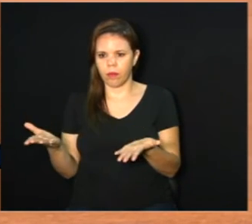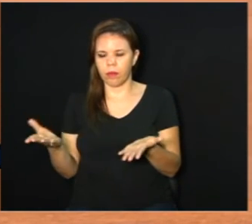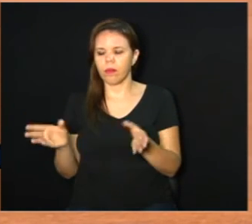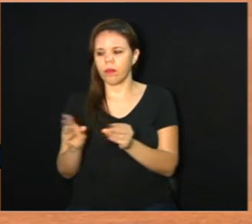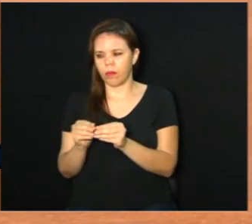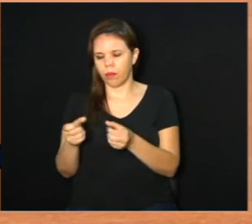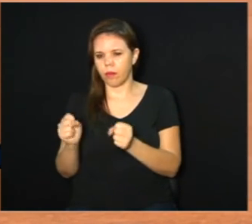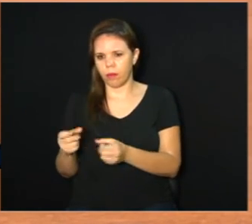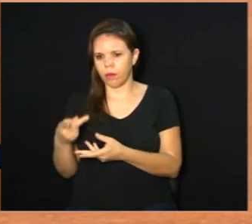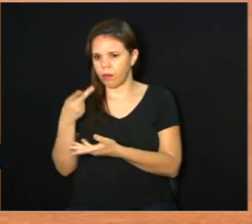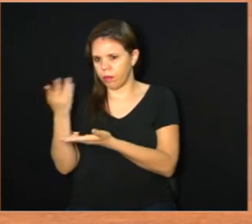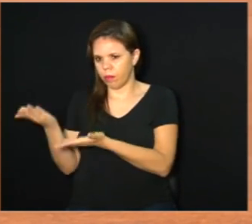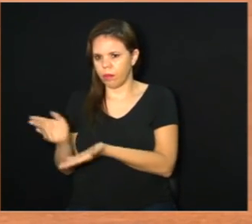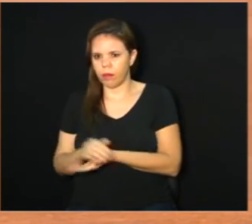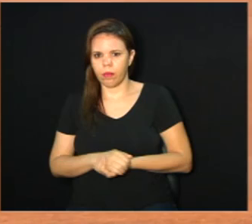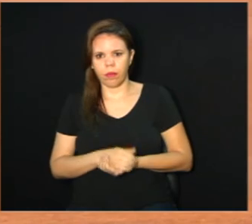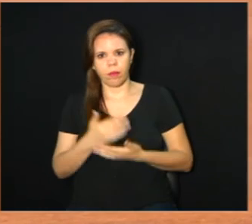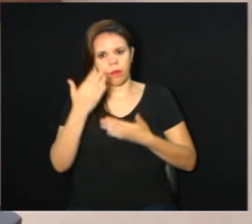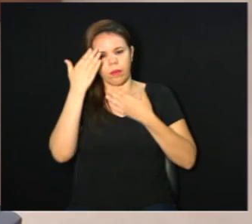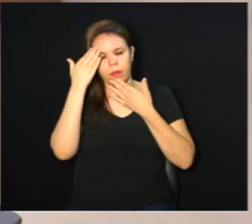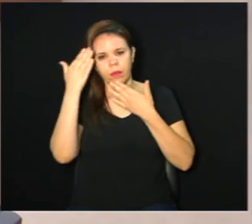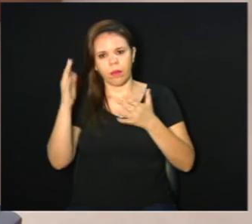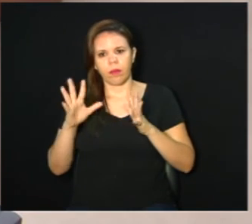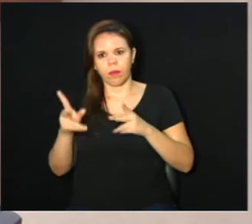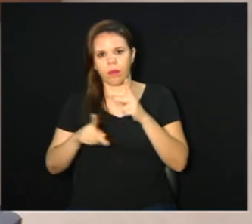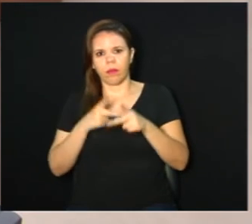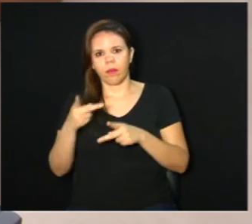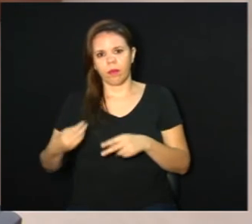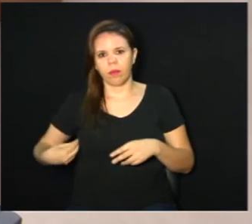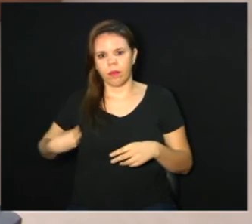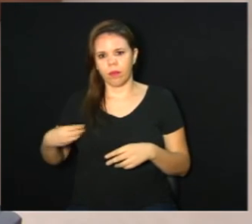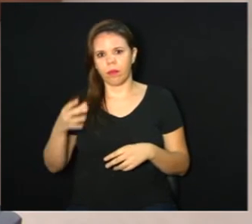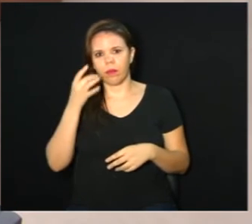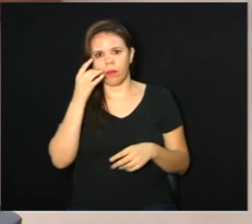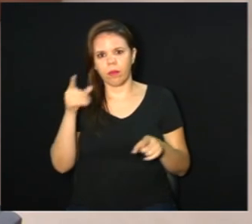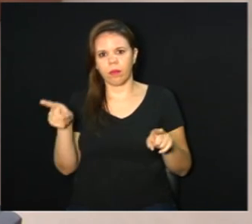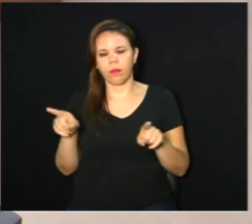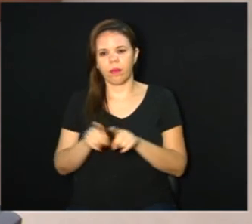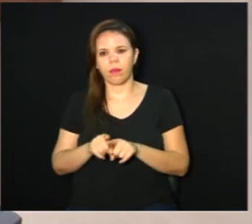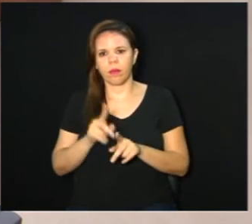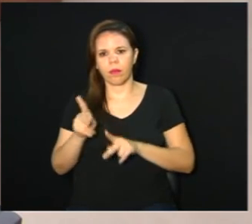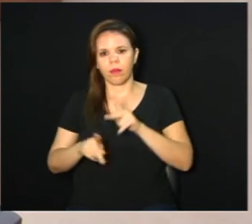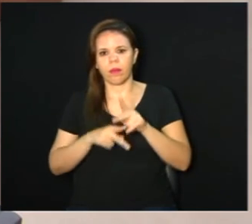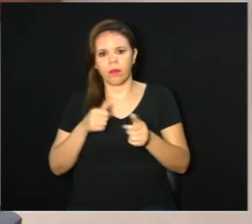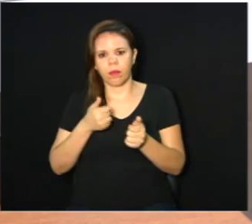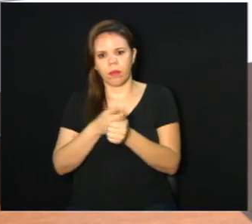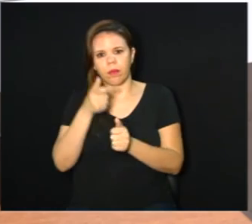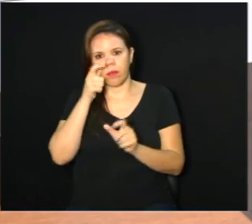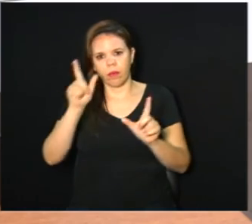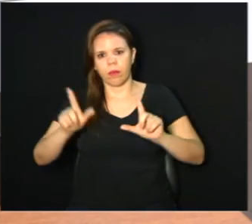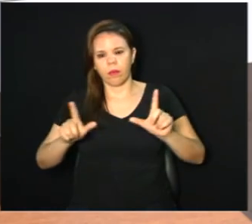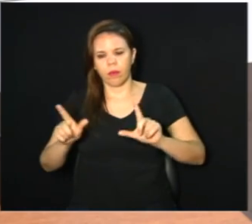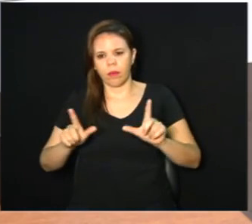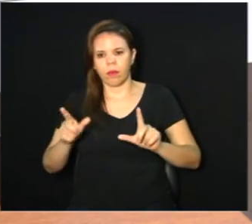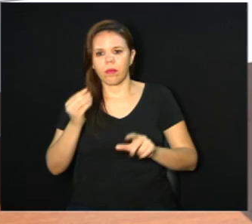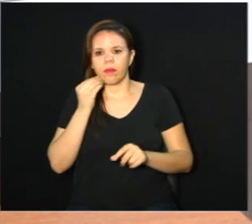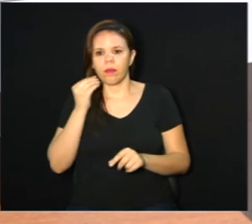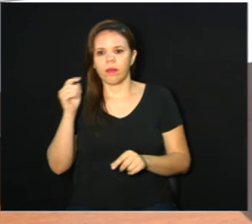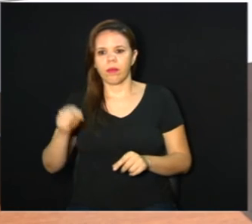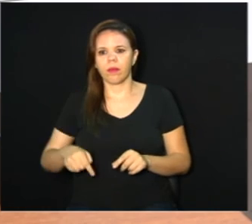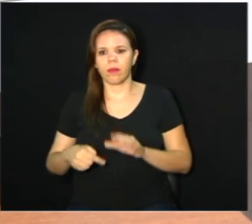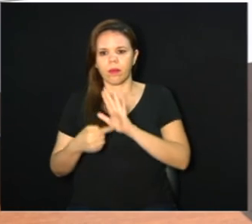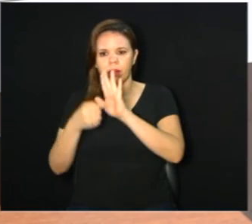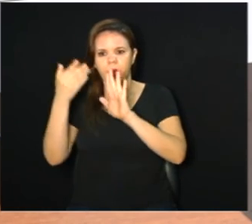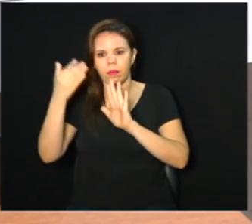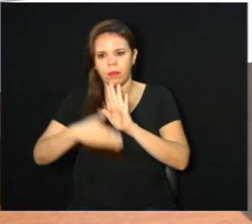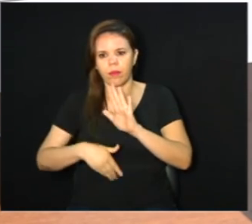considerações finais. Eu agradeço a todos os presentes e também aqueles que nos estão acompanhando pela oportunidade de demonstrar